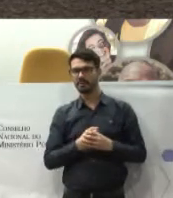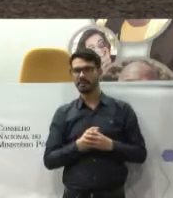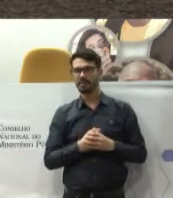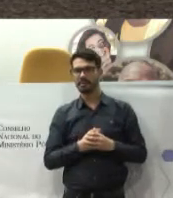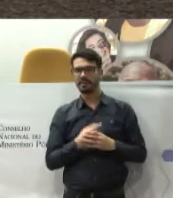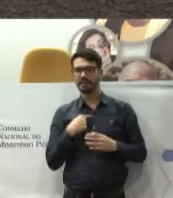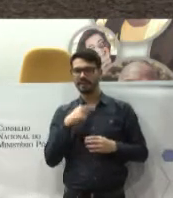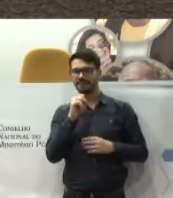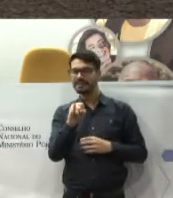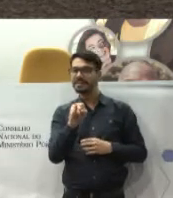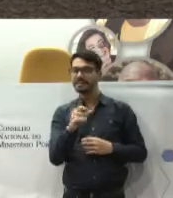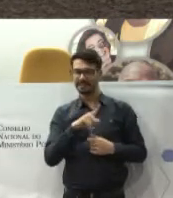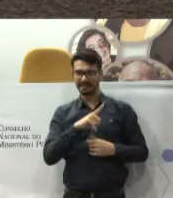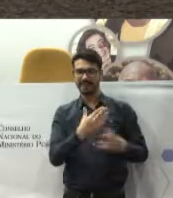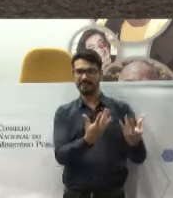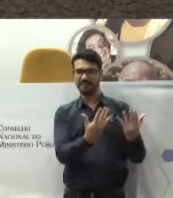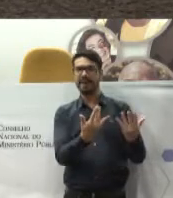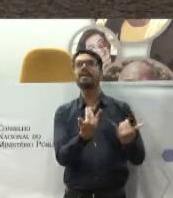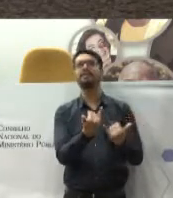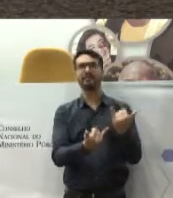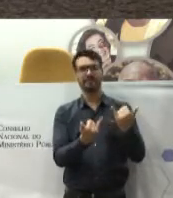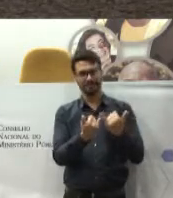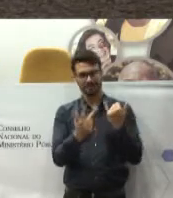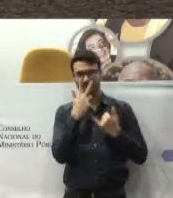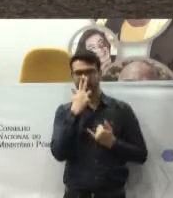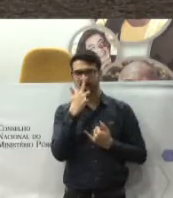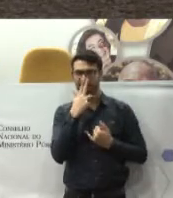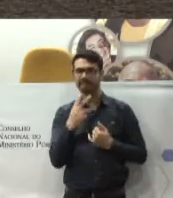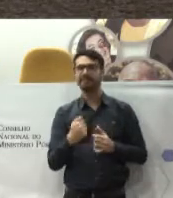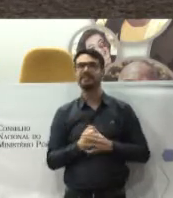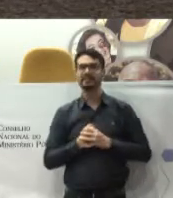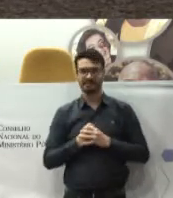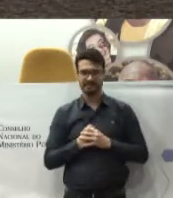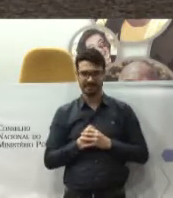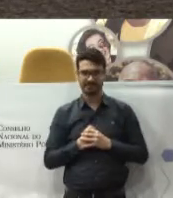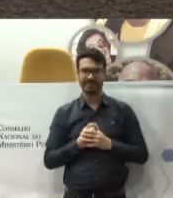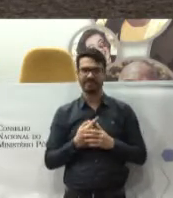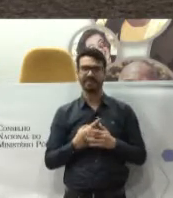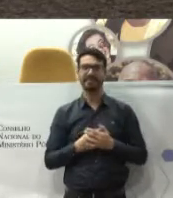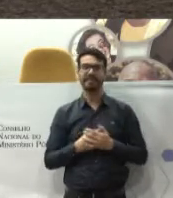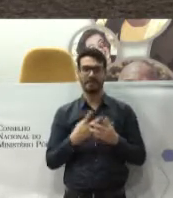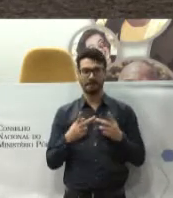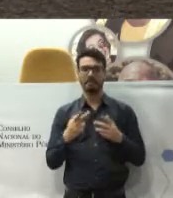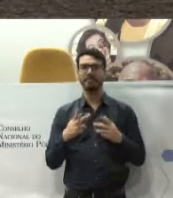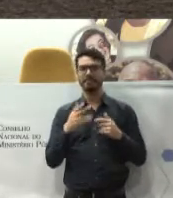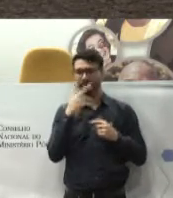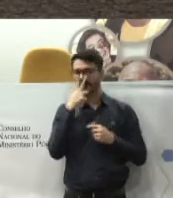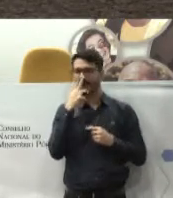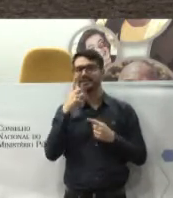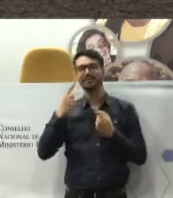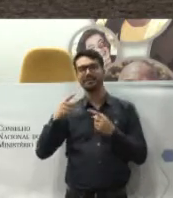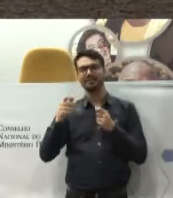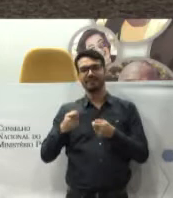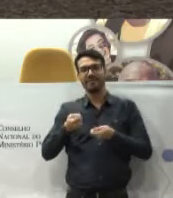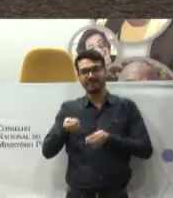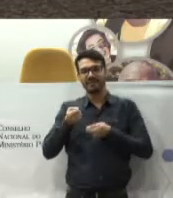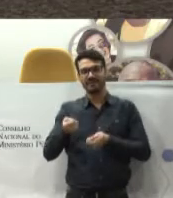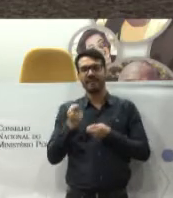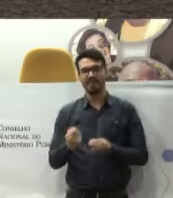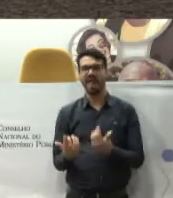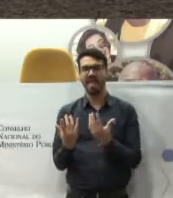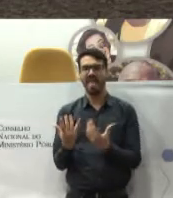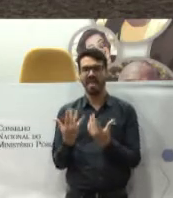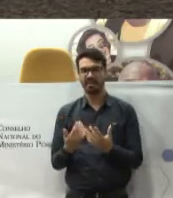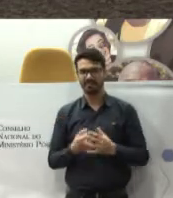inferno, ele deve se parecer com isso, né? Imagina a situação desse profissional. Então, é isso, a gente piora a situação